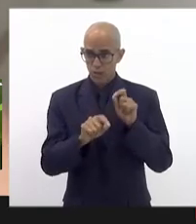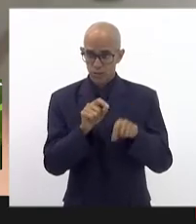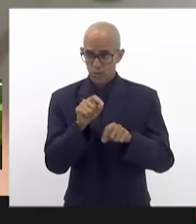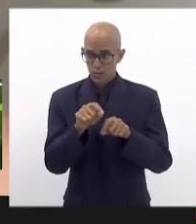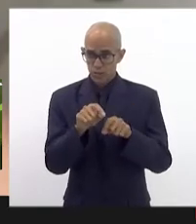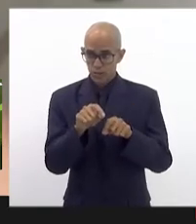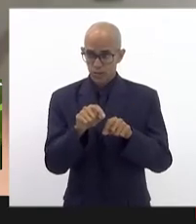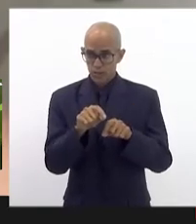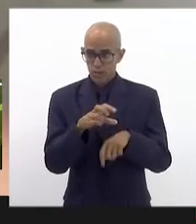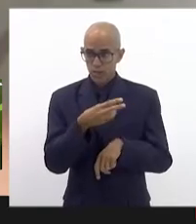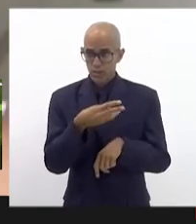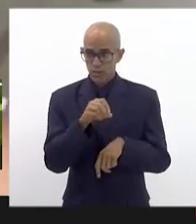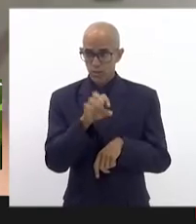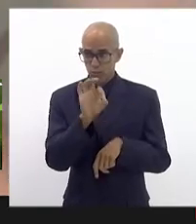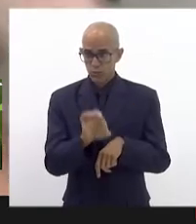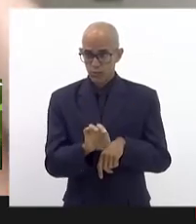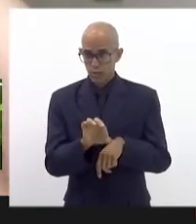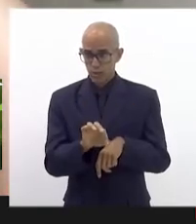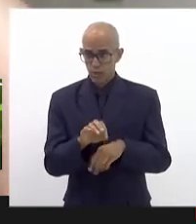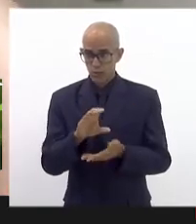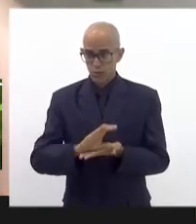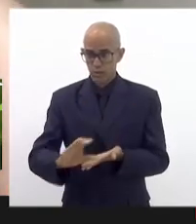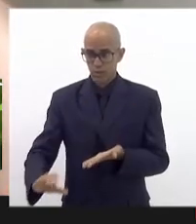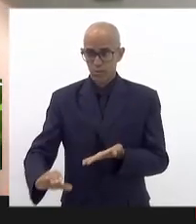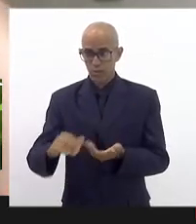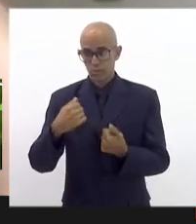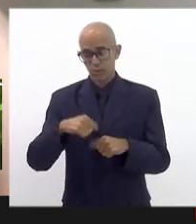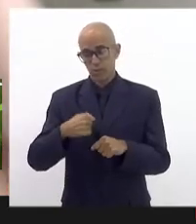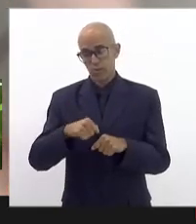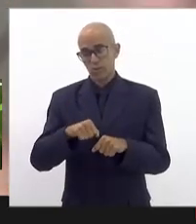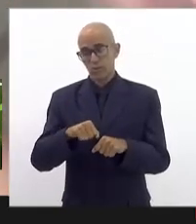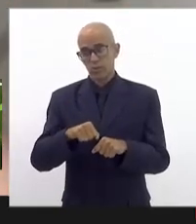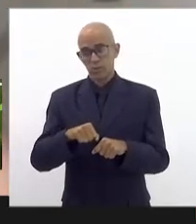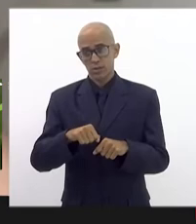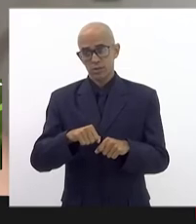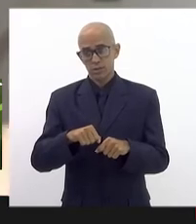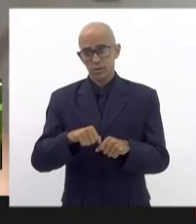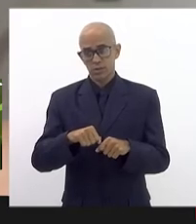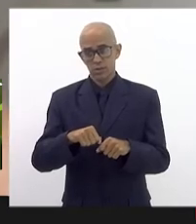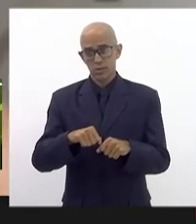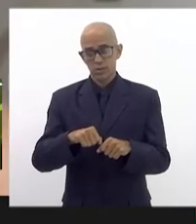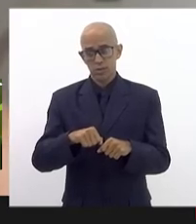que 30% do orçamento da FAPERJ ele tem que ser destinado, ou FATEC,